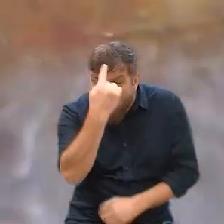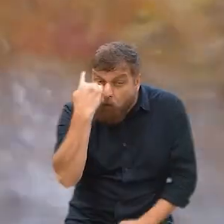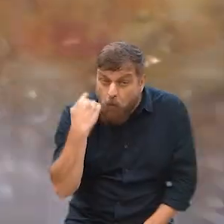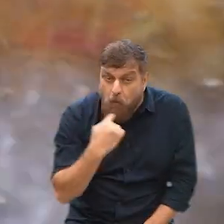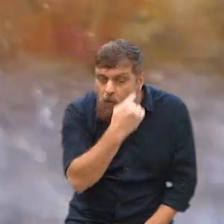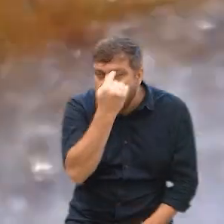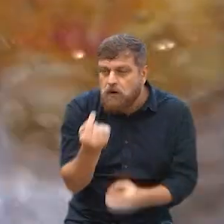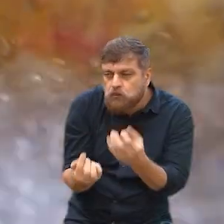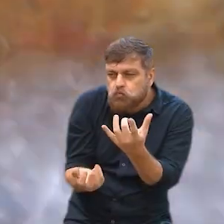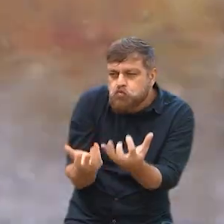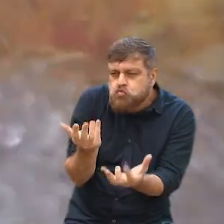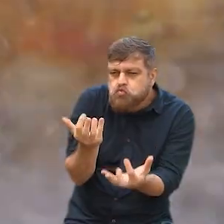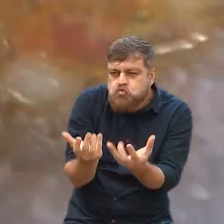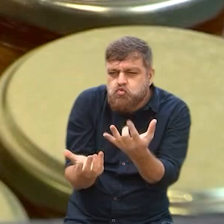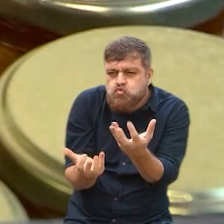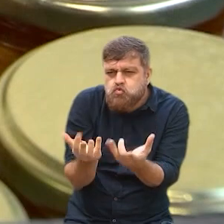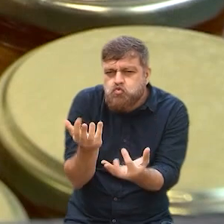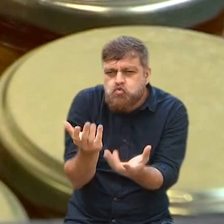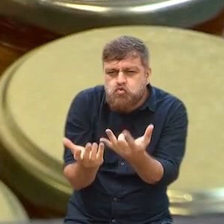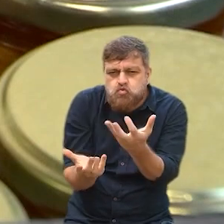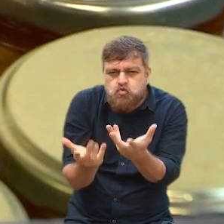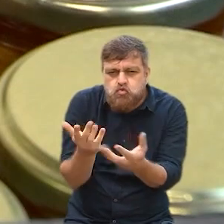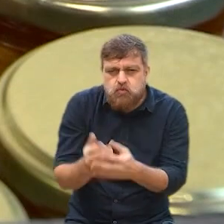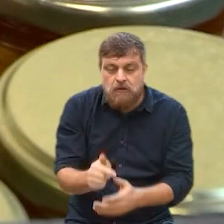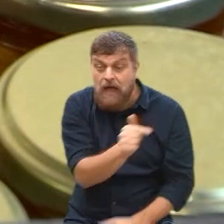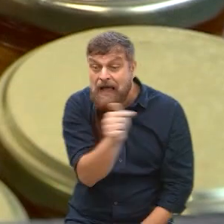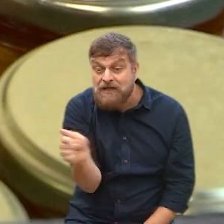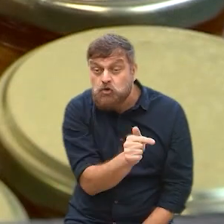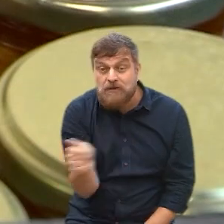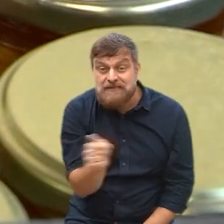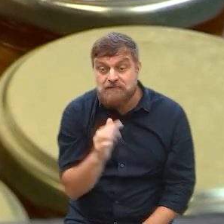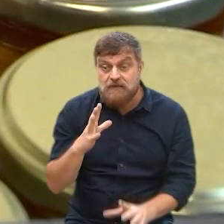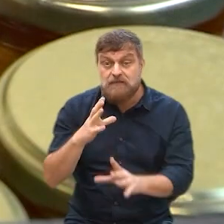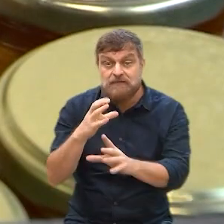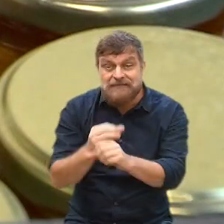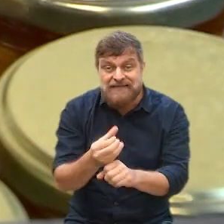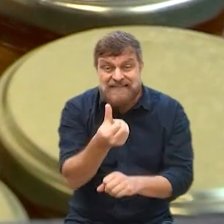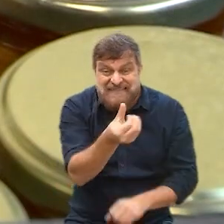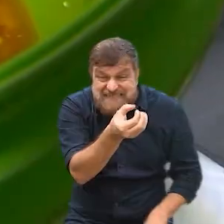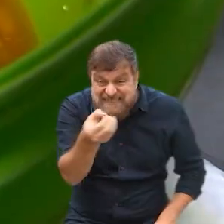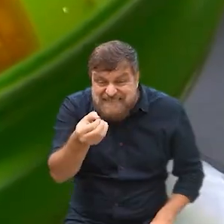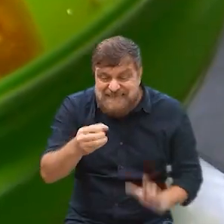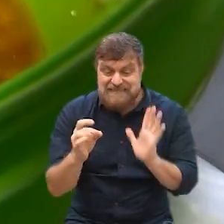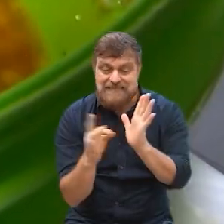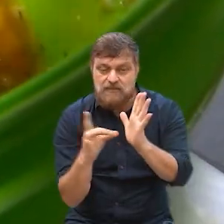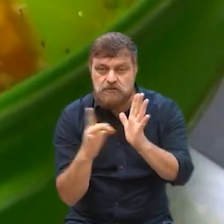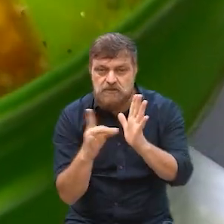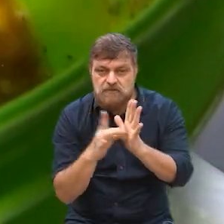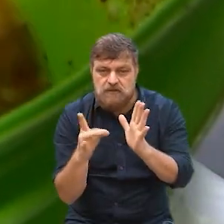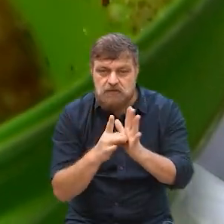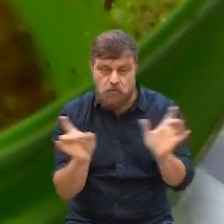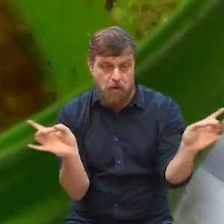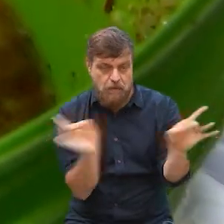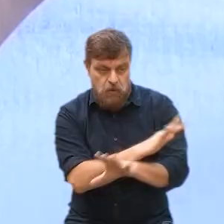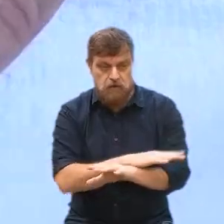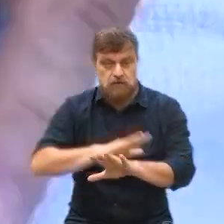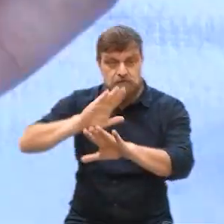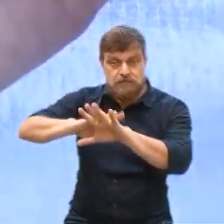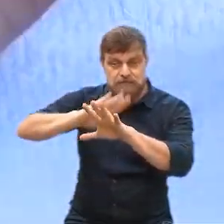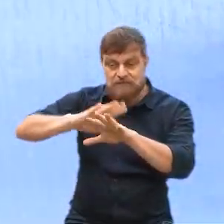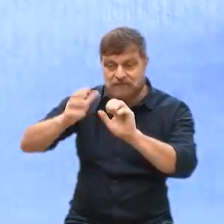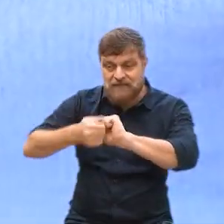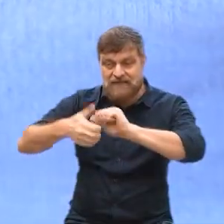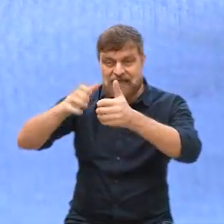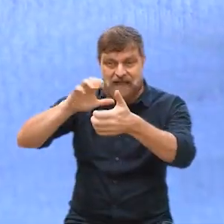fogo para a pasteurização. A cada semana, são 600 vidros como estes, produzidos artesanalmente